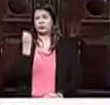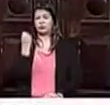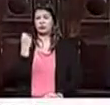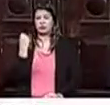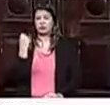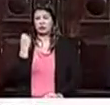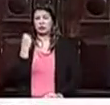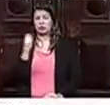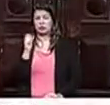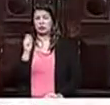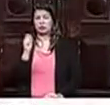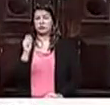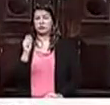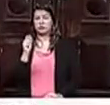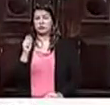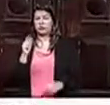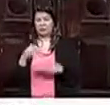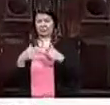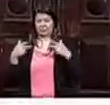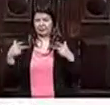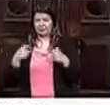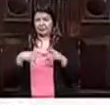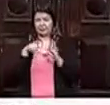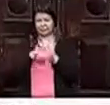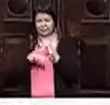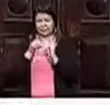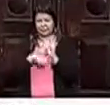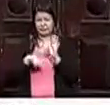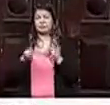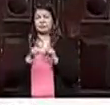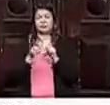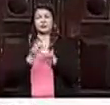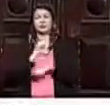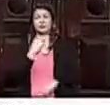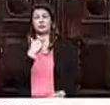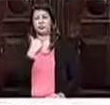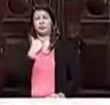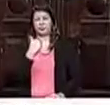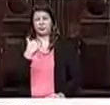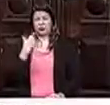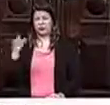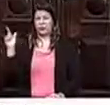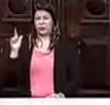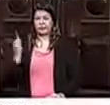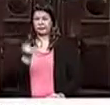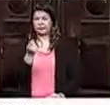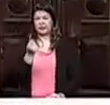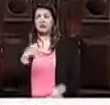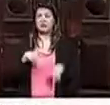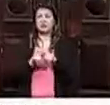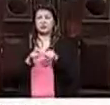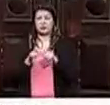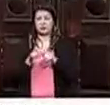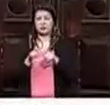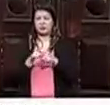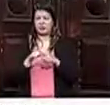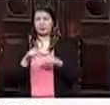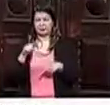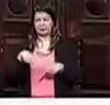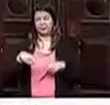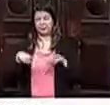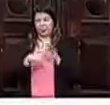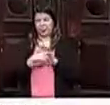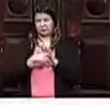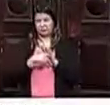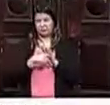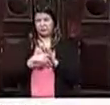de imóveis que são isentos e que não deveriam ser, ou que o valor venal está muito abaixo do valor de mercado. E